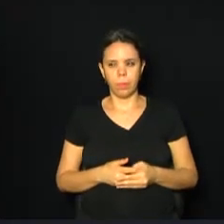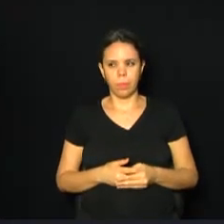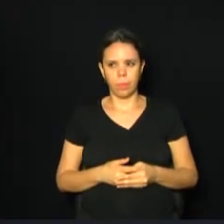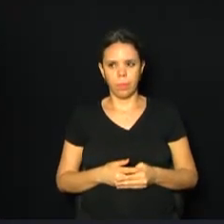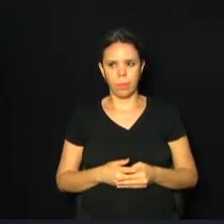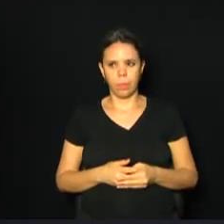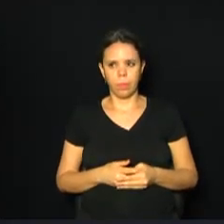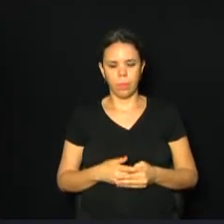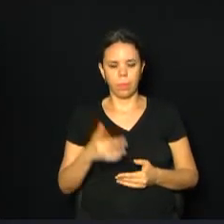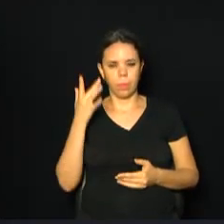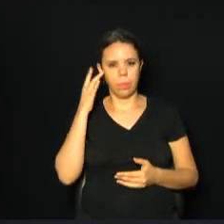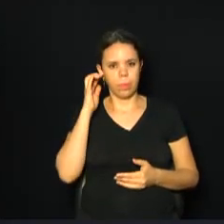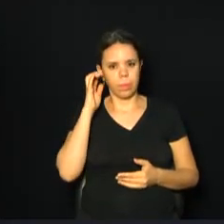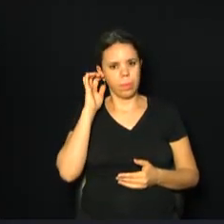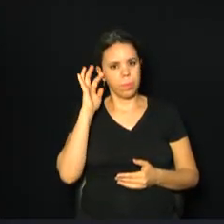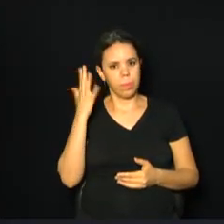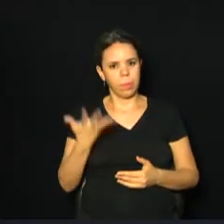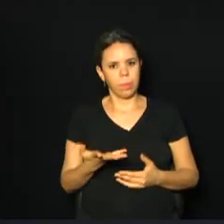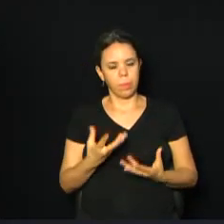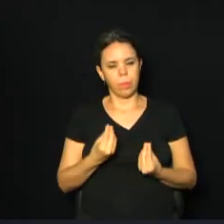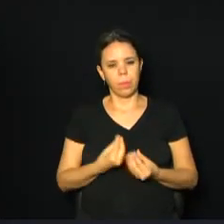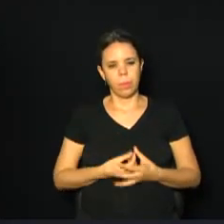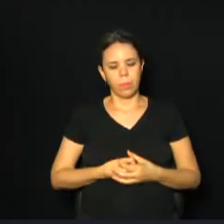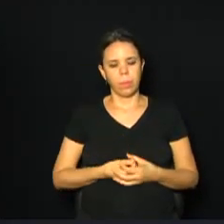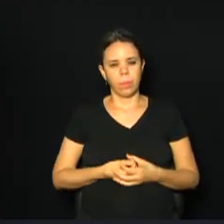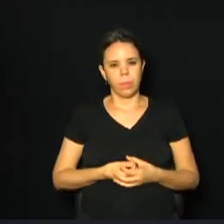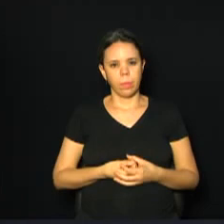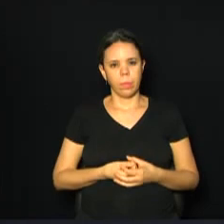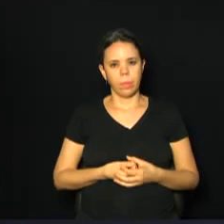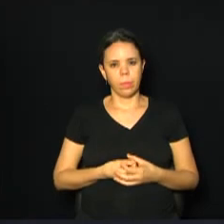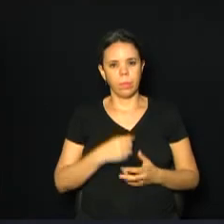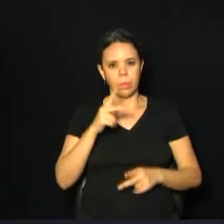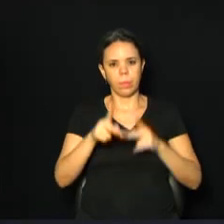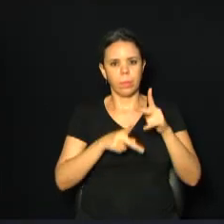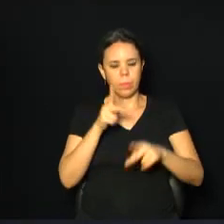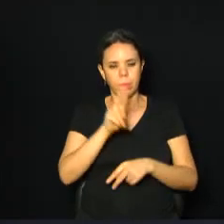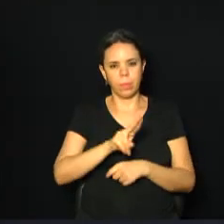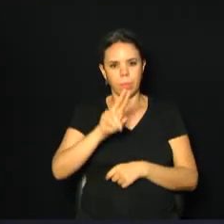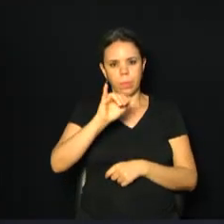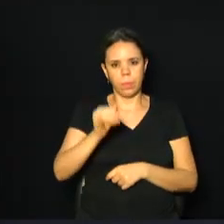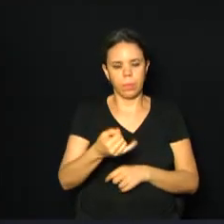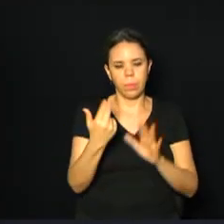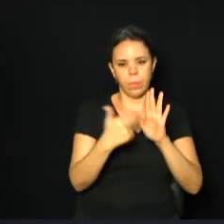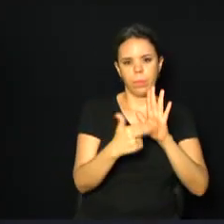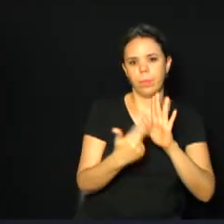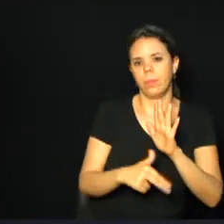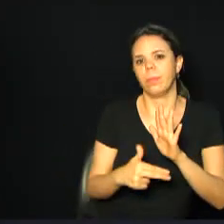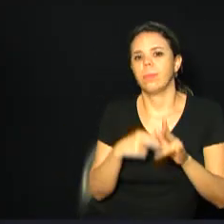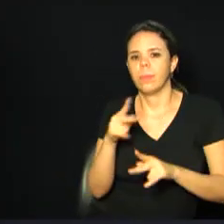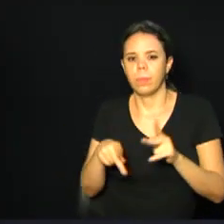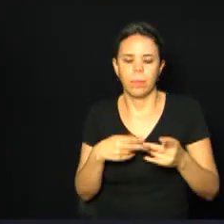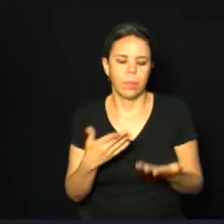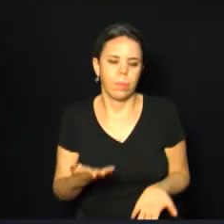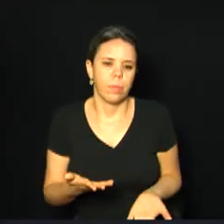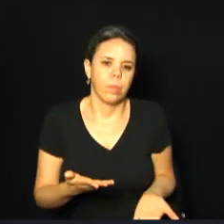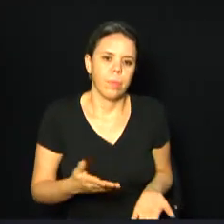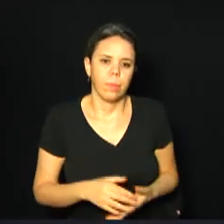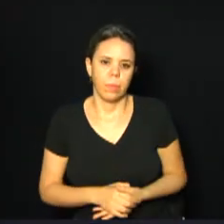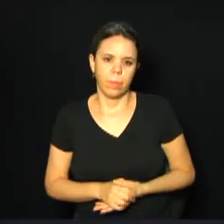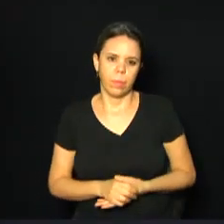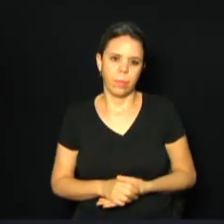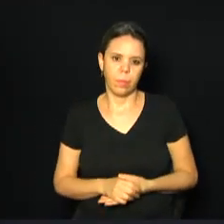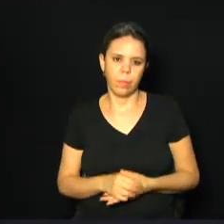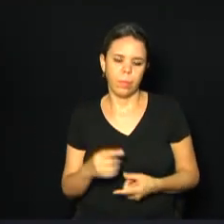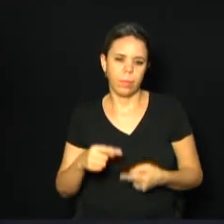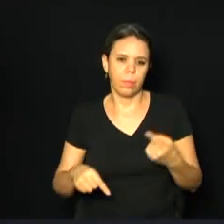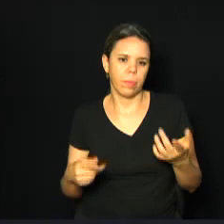Outra coisa que eu acho que vai resolver bastante é o fato das pessoas usarem o nome das outras pessoas